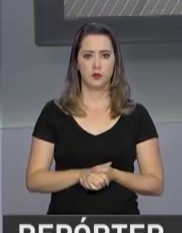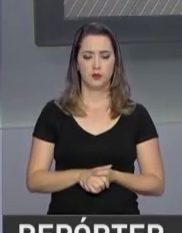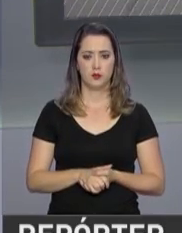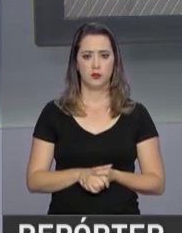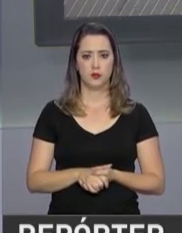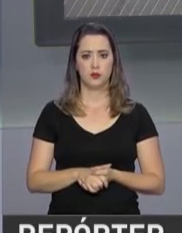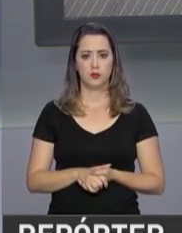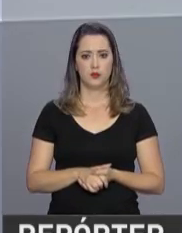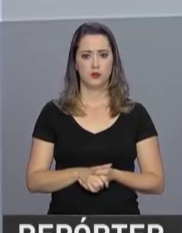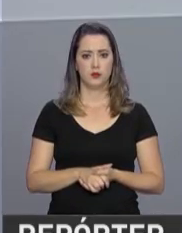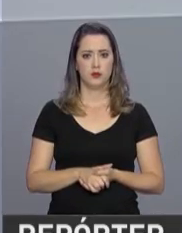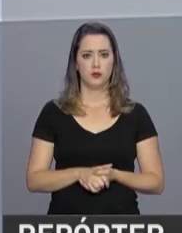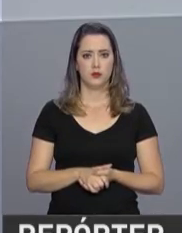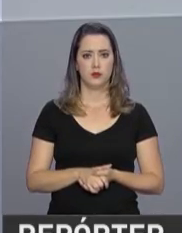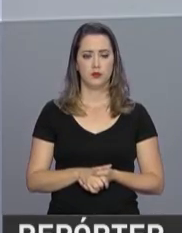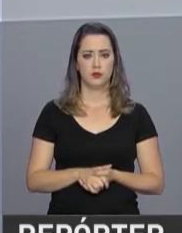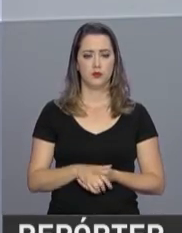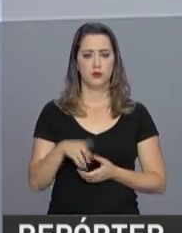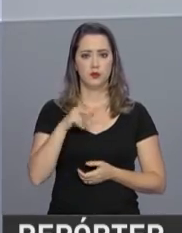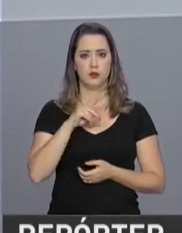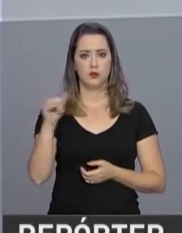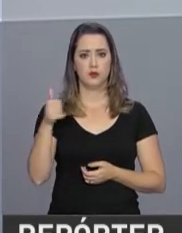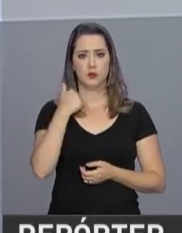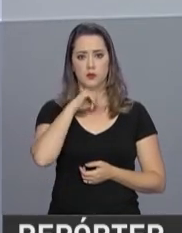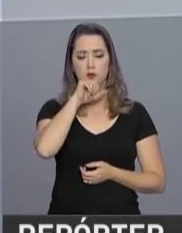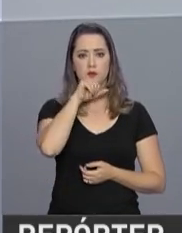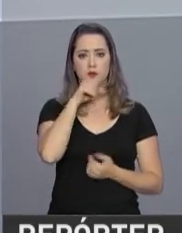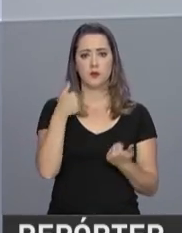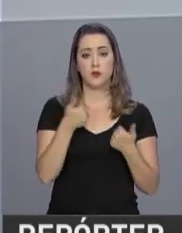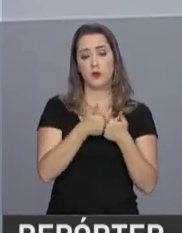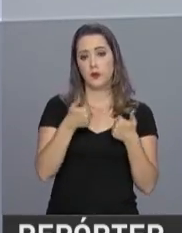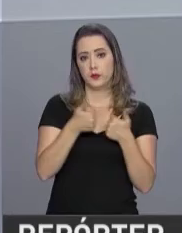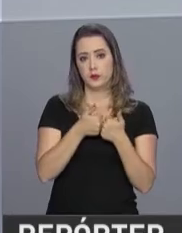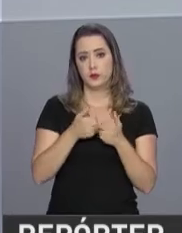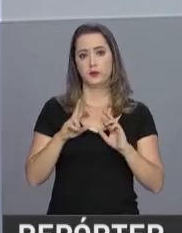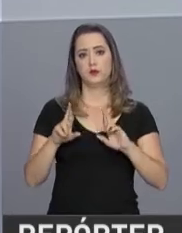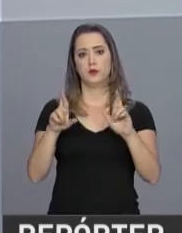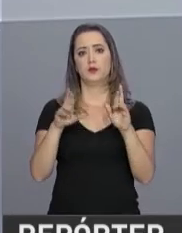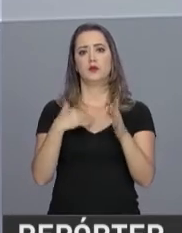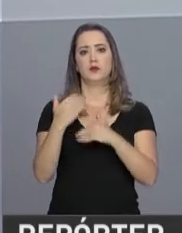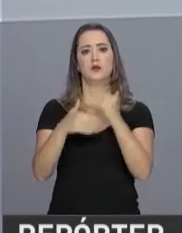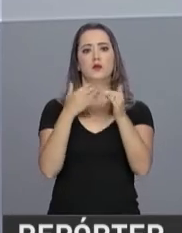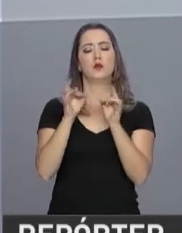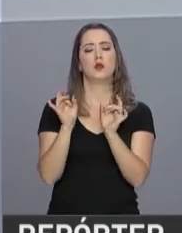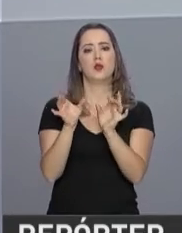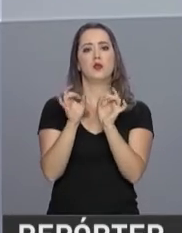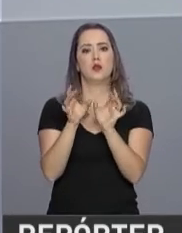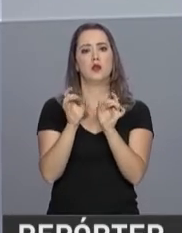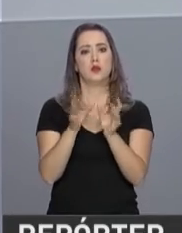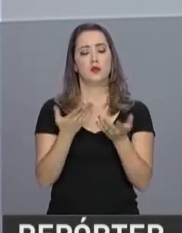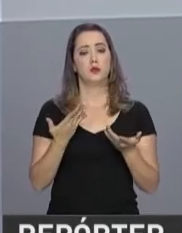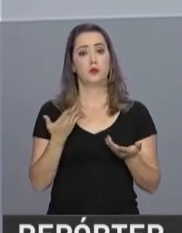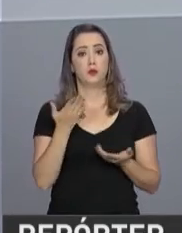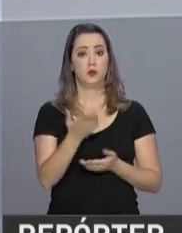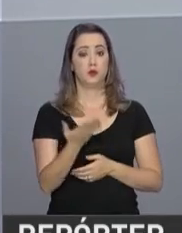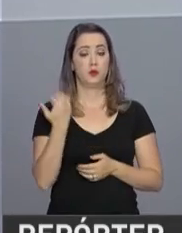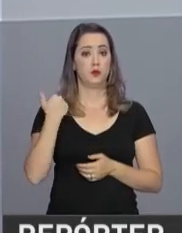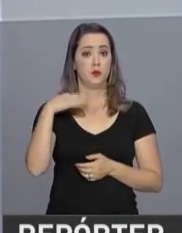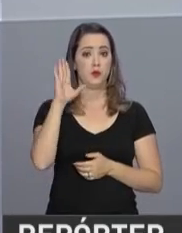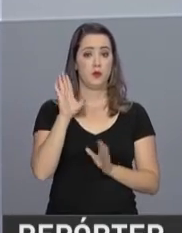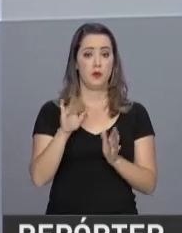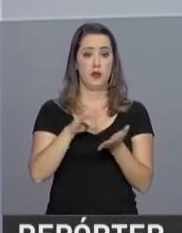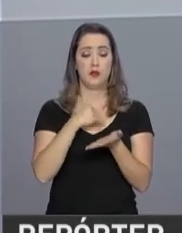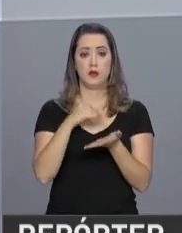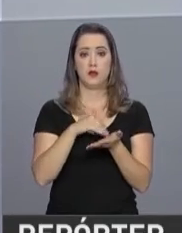trabalho o dia das mães se aproxima ea expectativa é de aumento de vendas no comércio varejista mas a